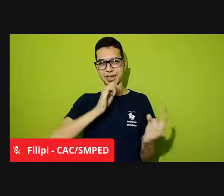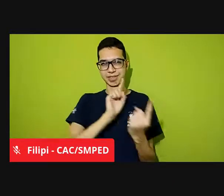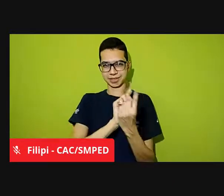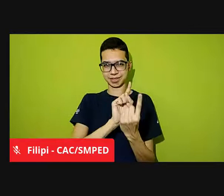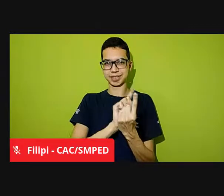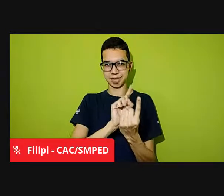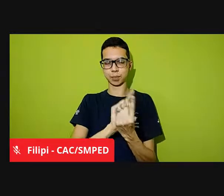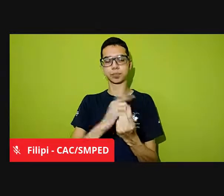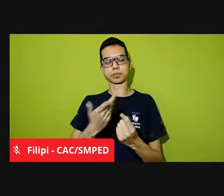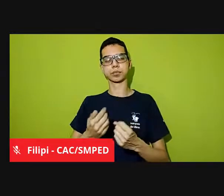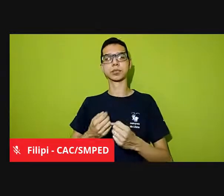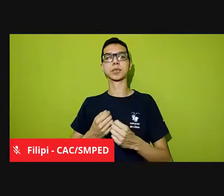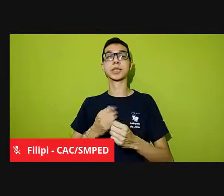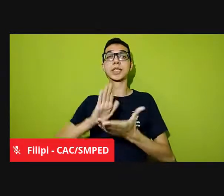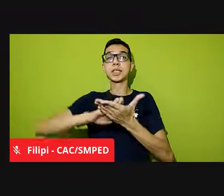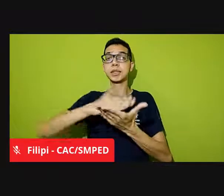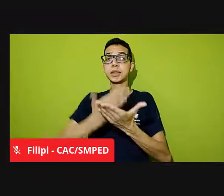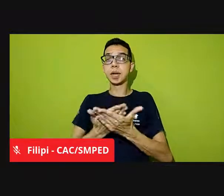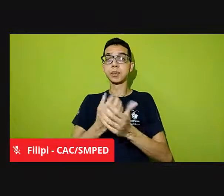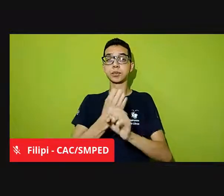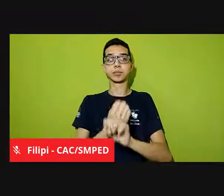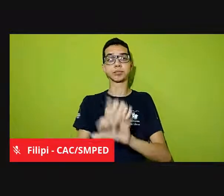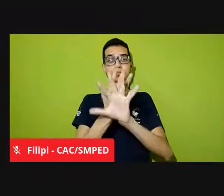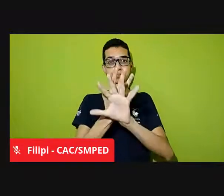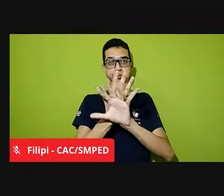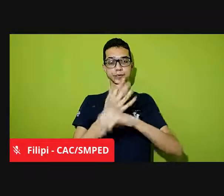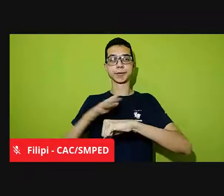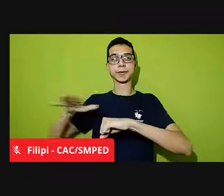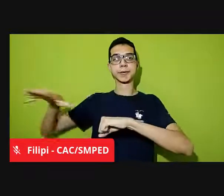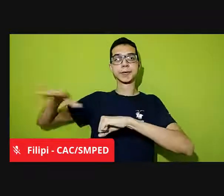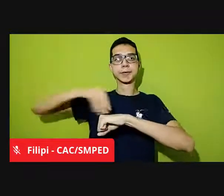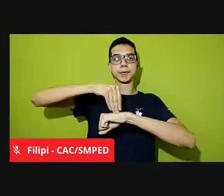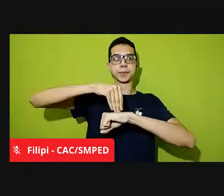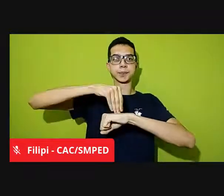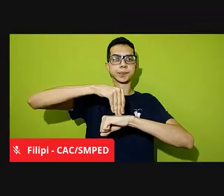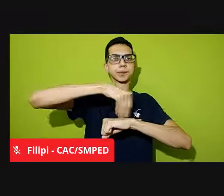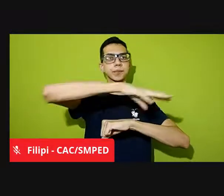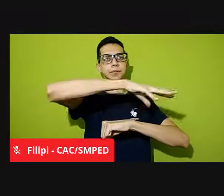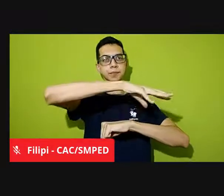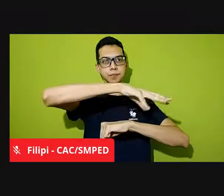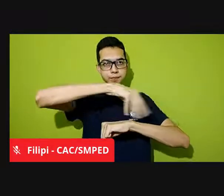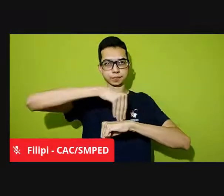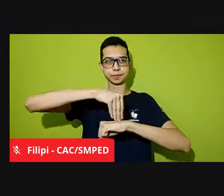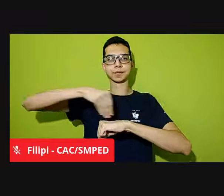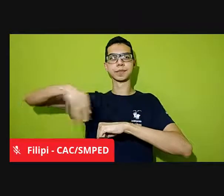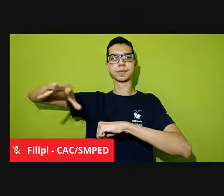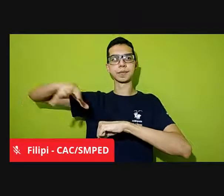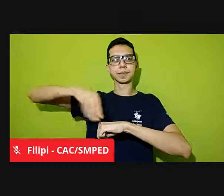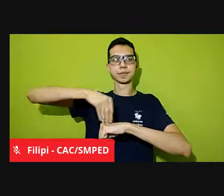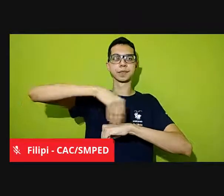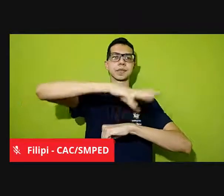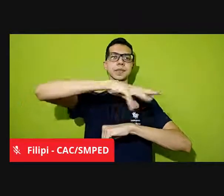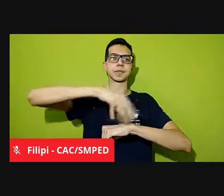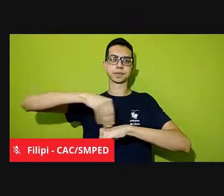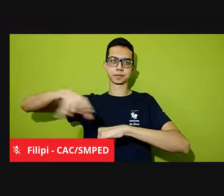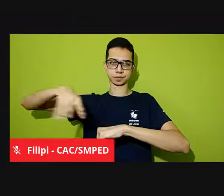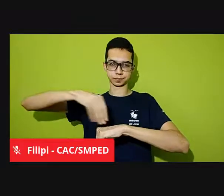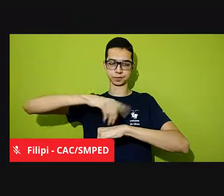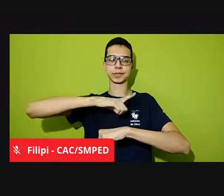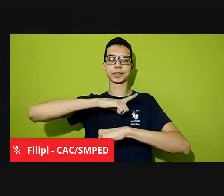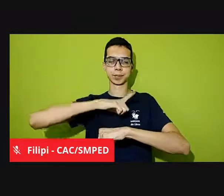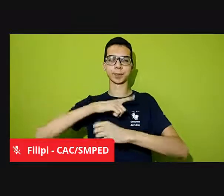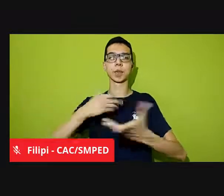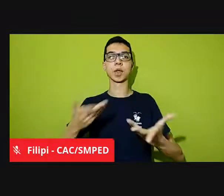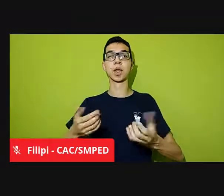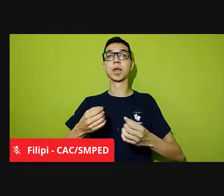o atendente ali, o servidor público que está prestando aquele atendimento, aquele serviço. Esse